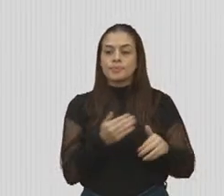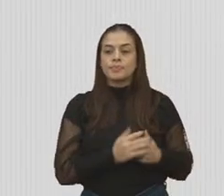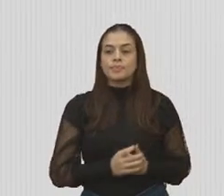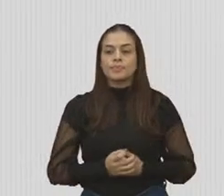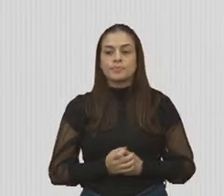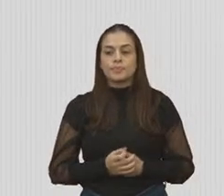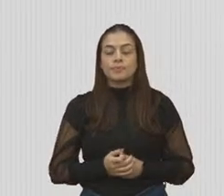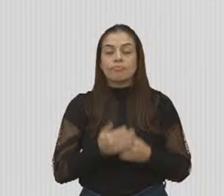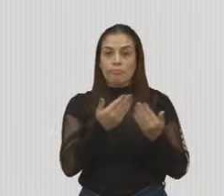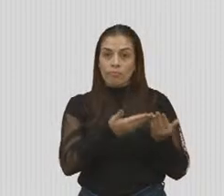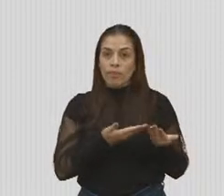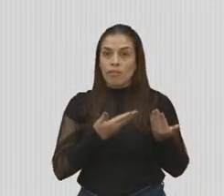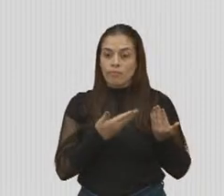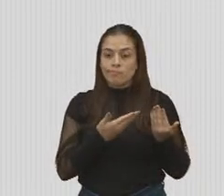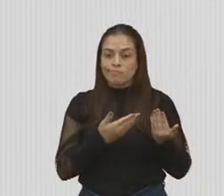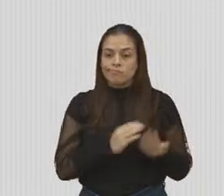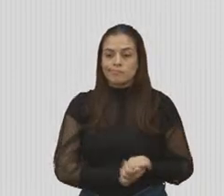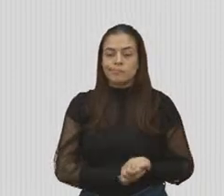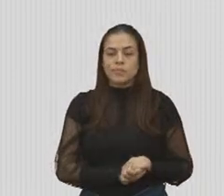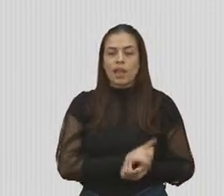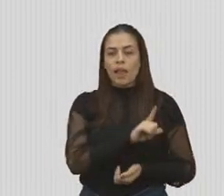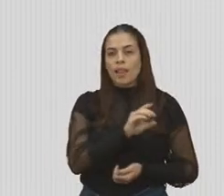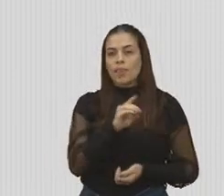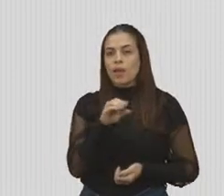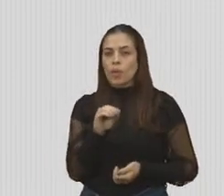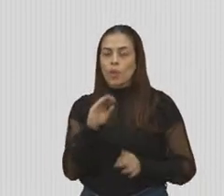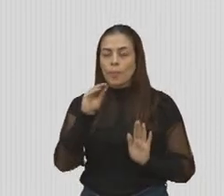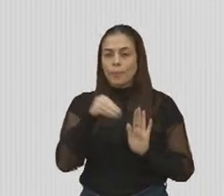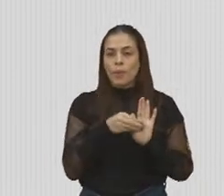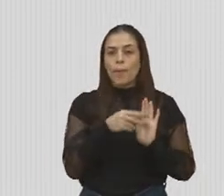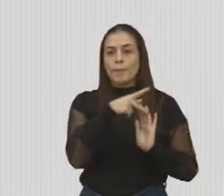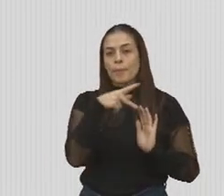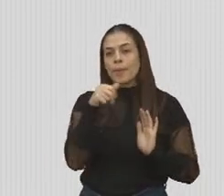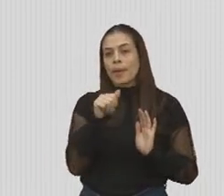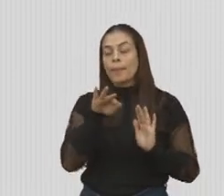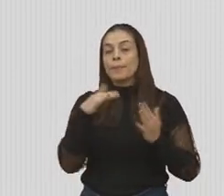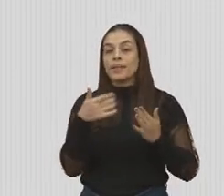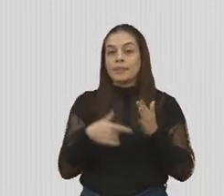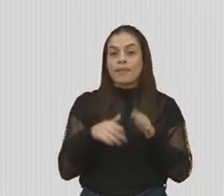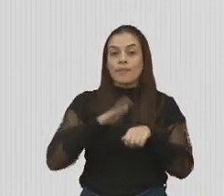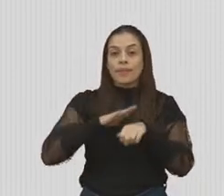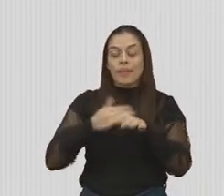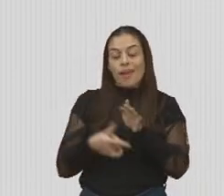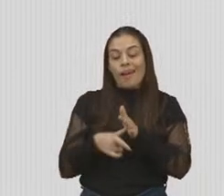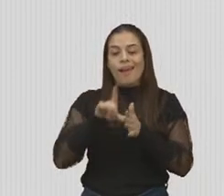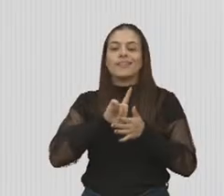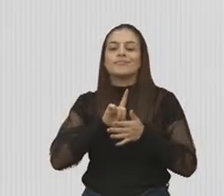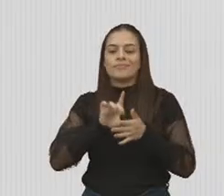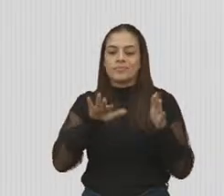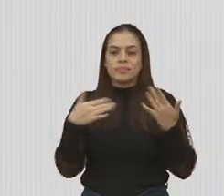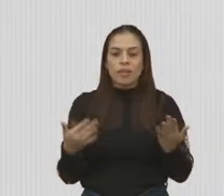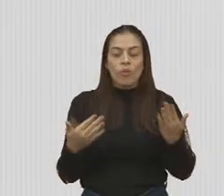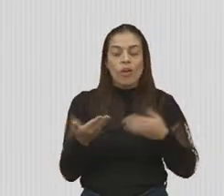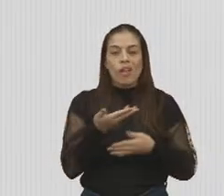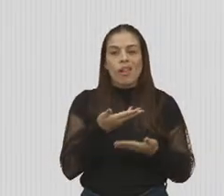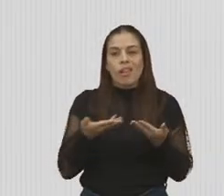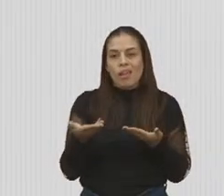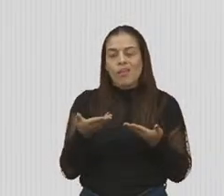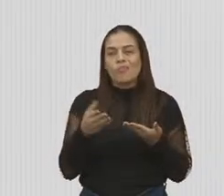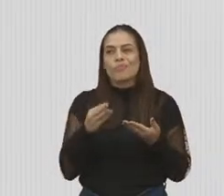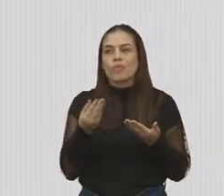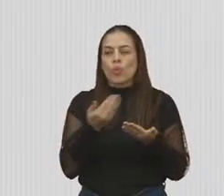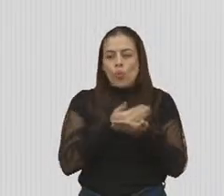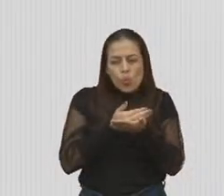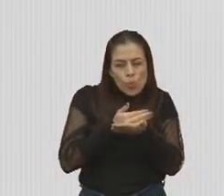Aqui, conforme eu disse, essa LDO está inserida no PPA, porém ela é feita antes desse PPA, né? Então ela é aí